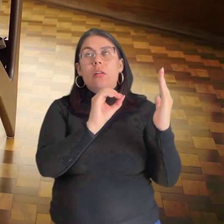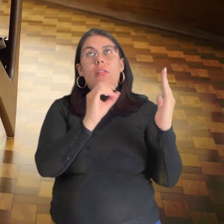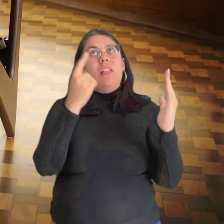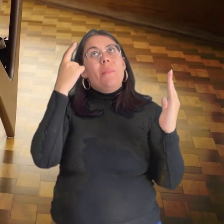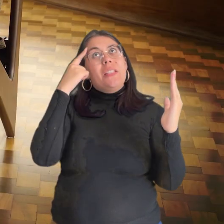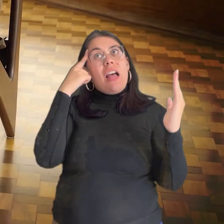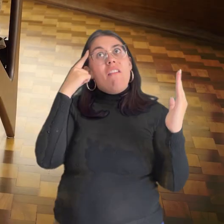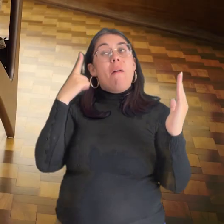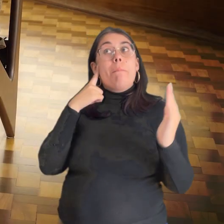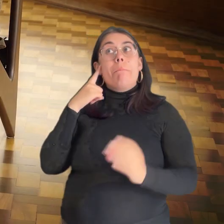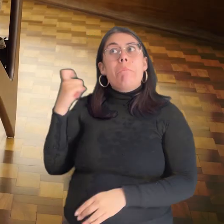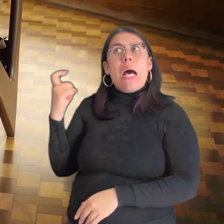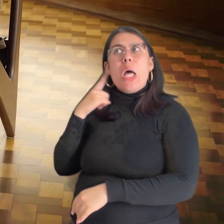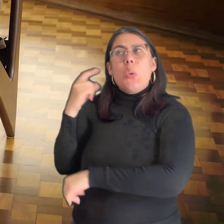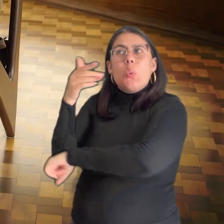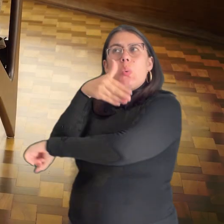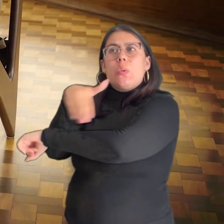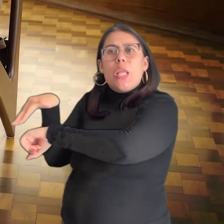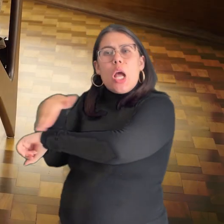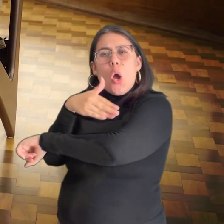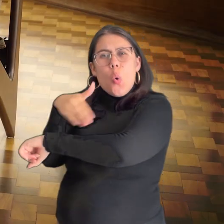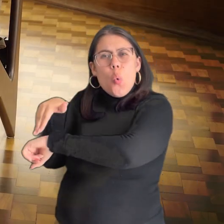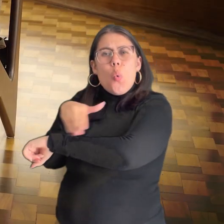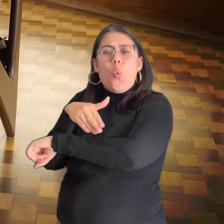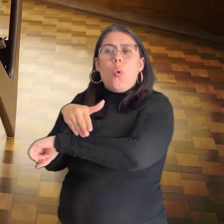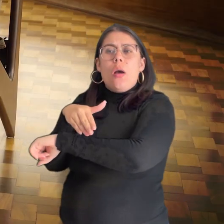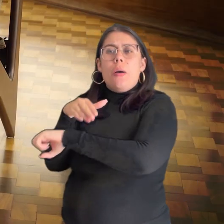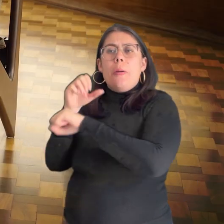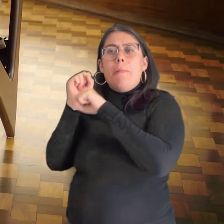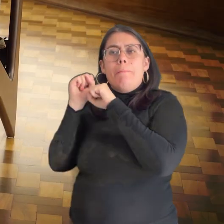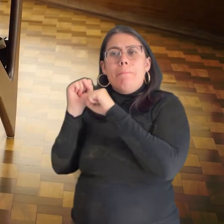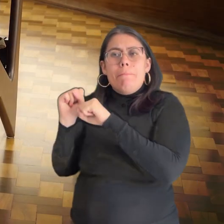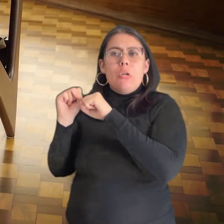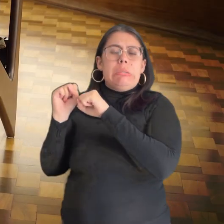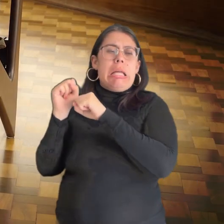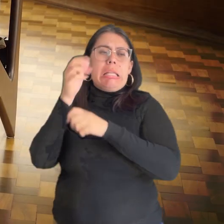que barulhos vindos da rua